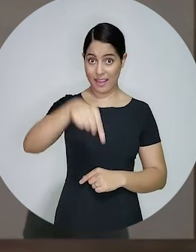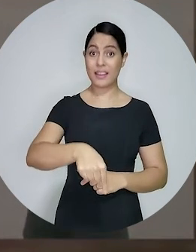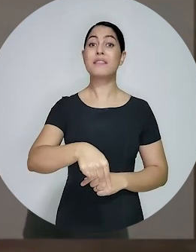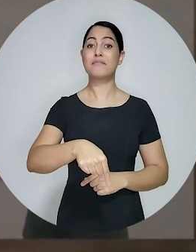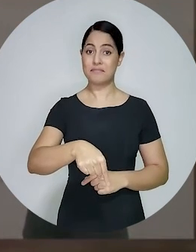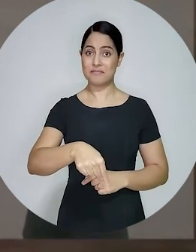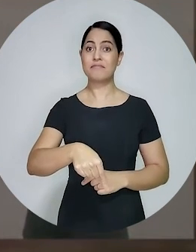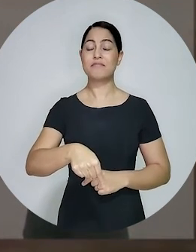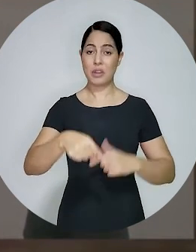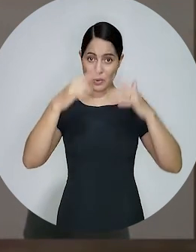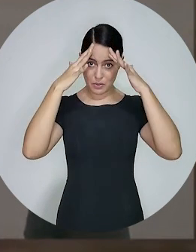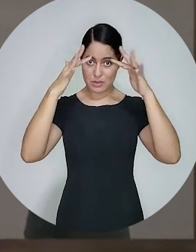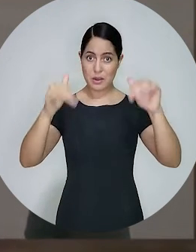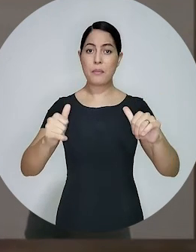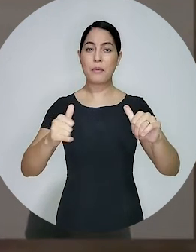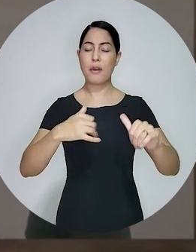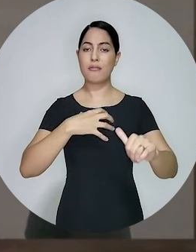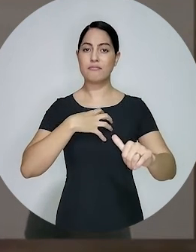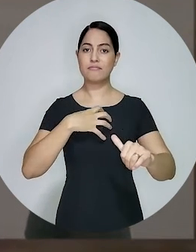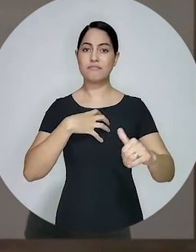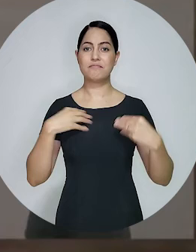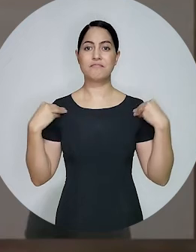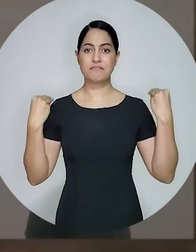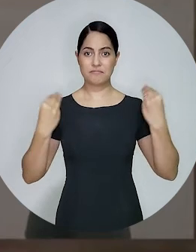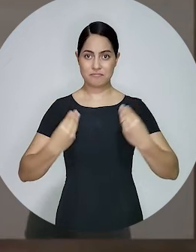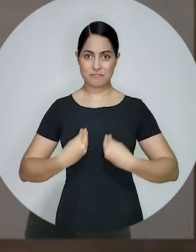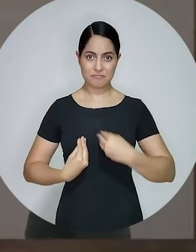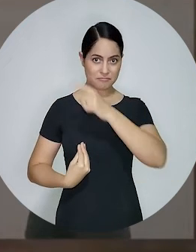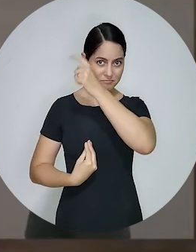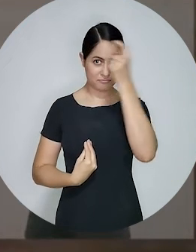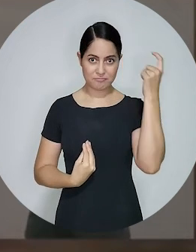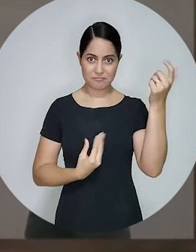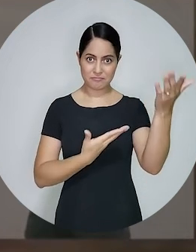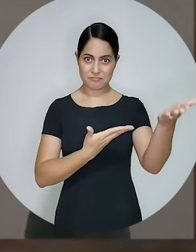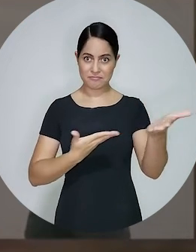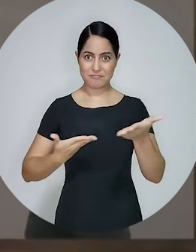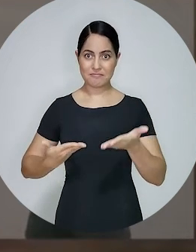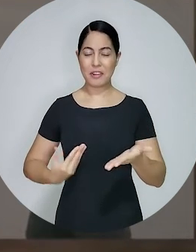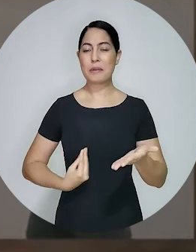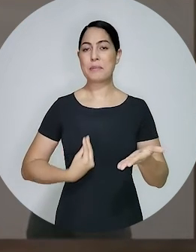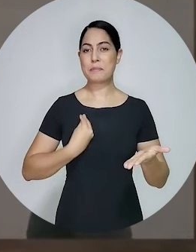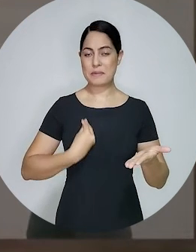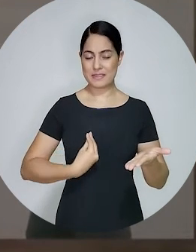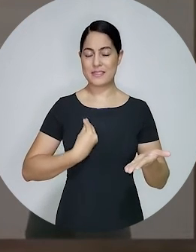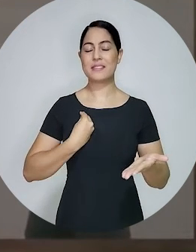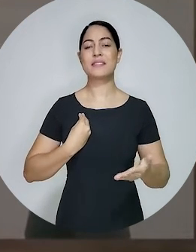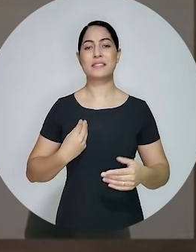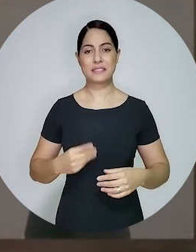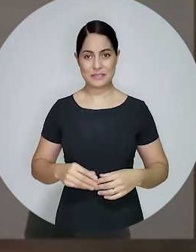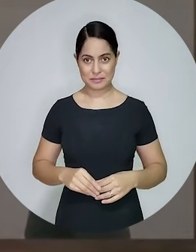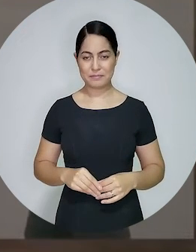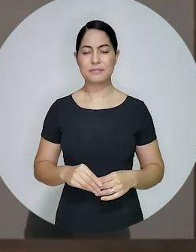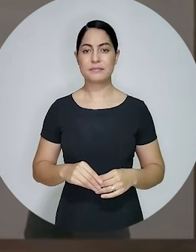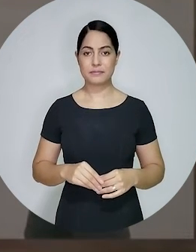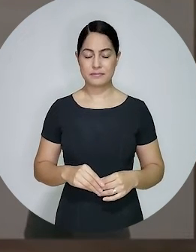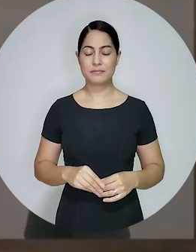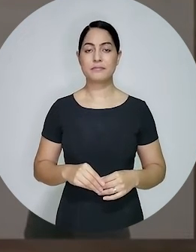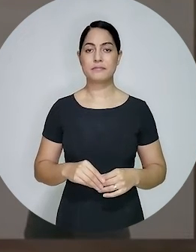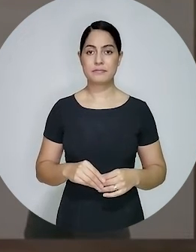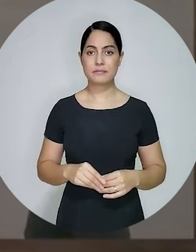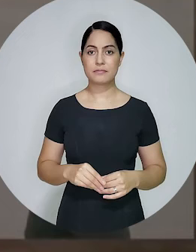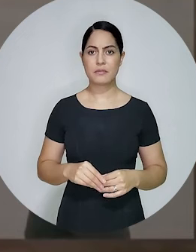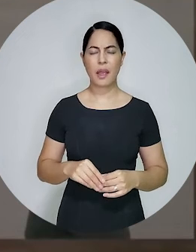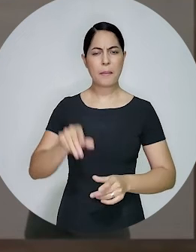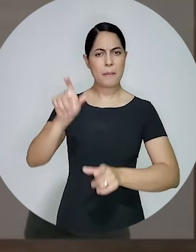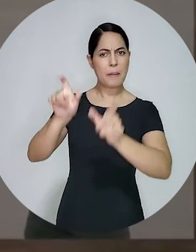o tribunal é honrado com a presença do eminente ministro Ricardo Lewandowski. Para